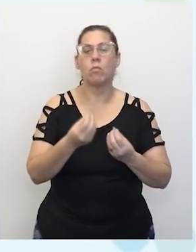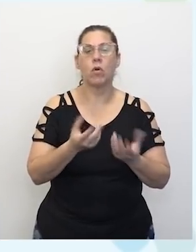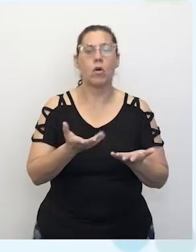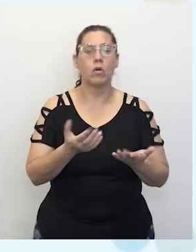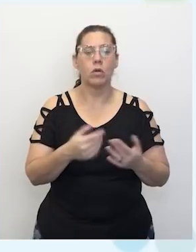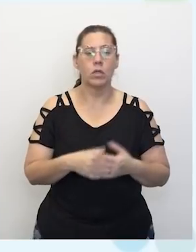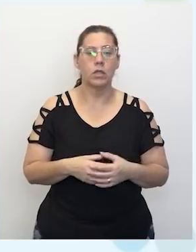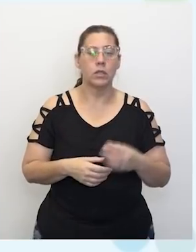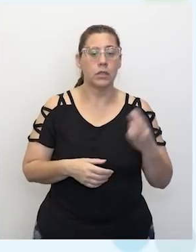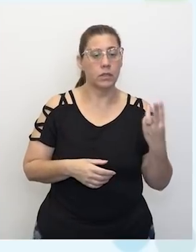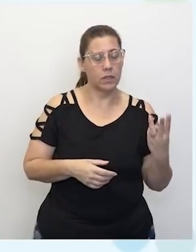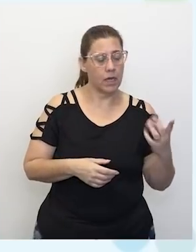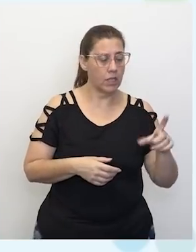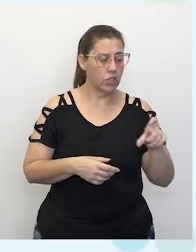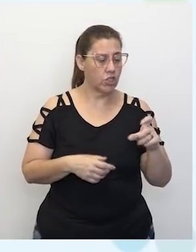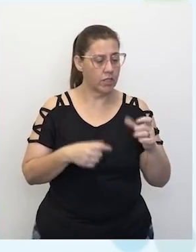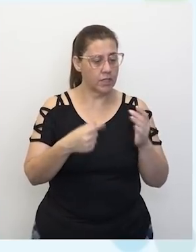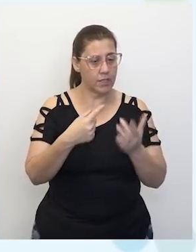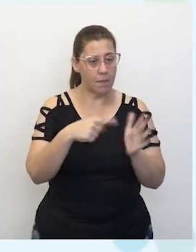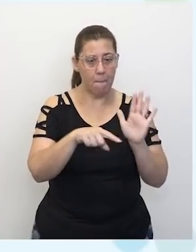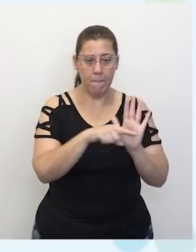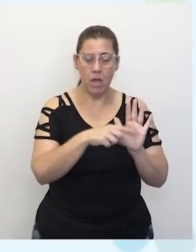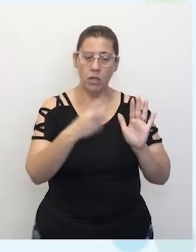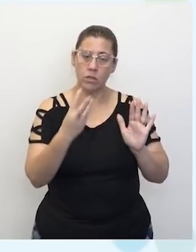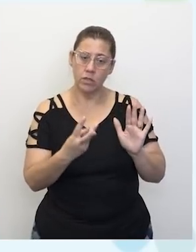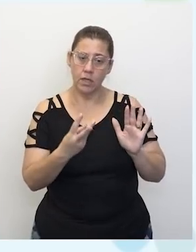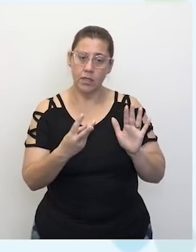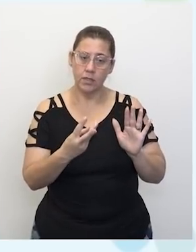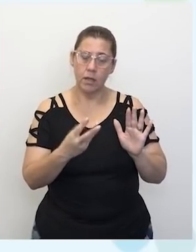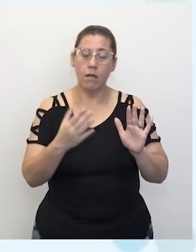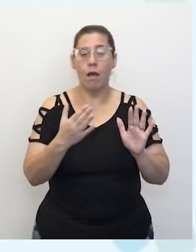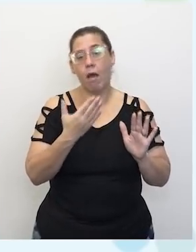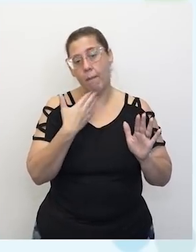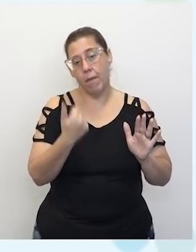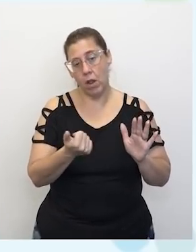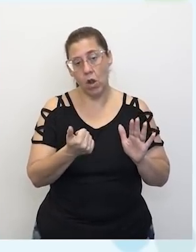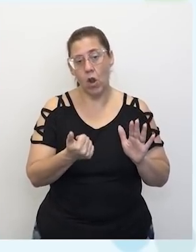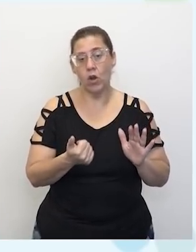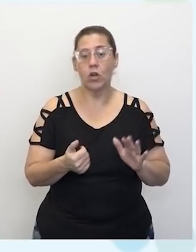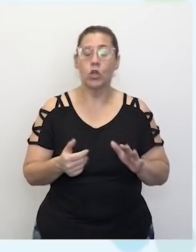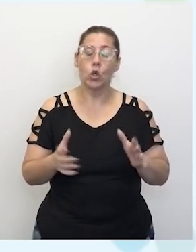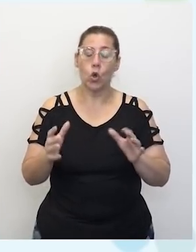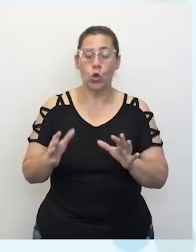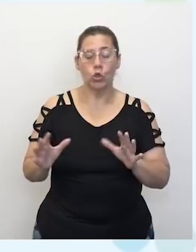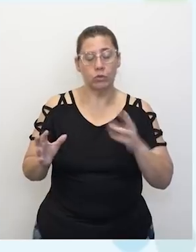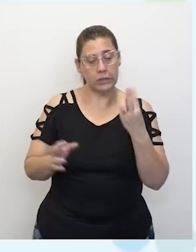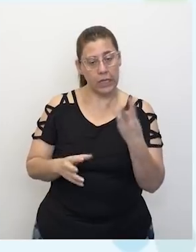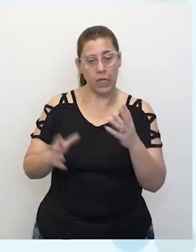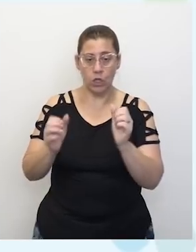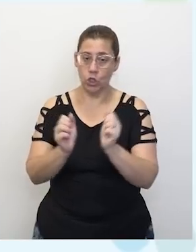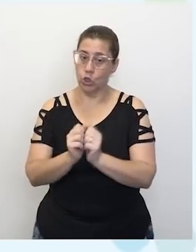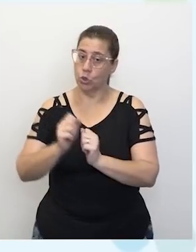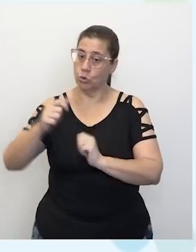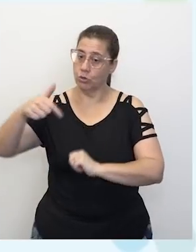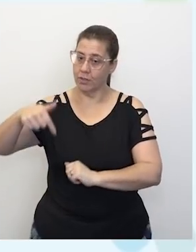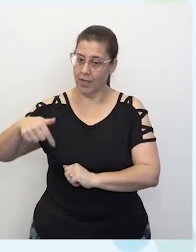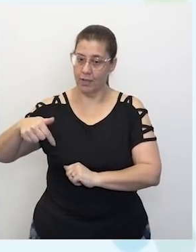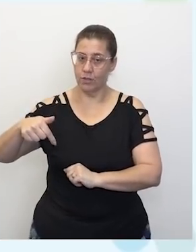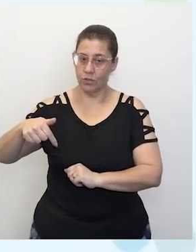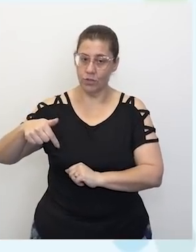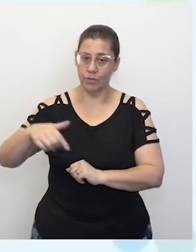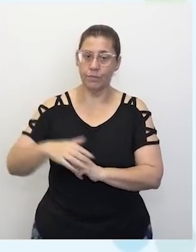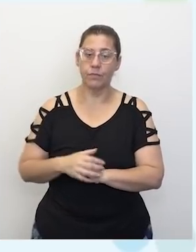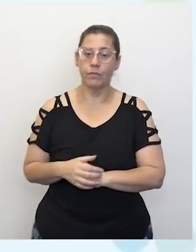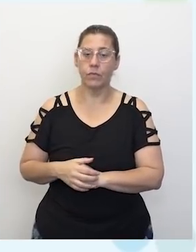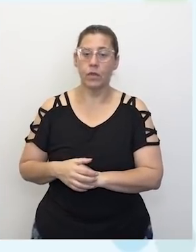fazer 3x menos 3, seria bom se esse 3 ficasse junto com o 7, porque 3 com 7 sei fazer conta, e